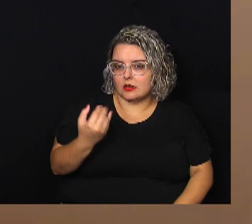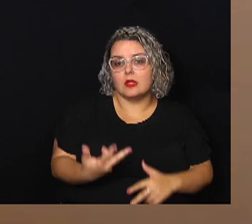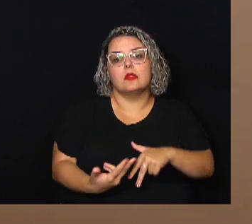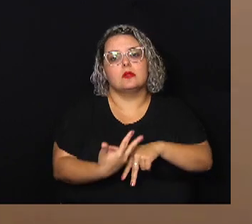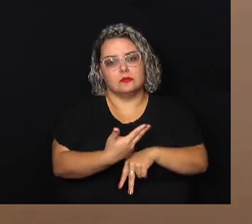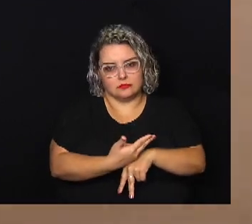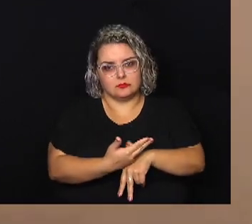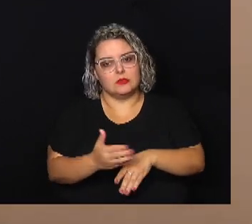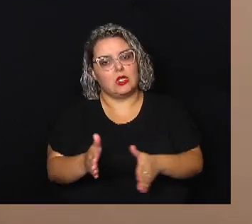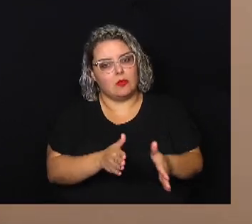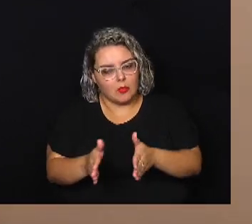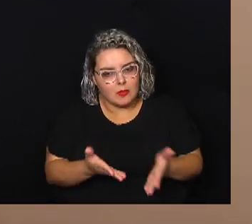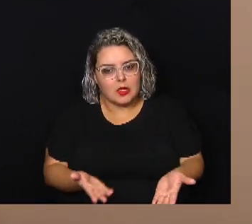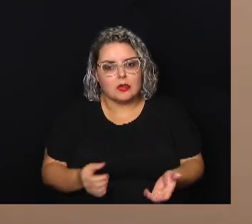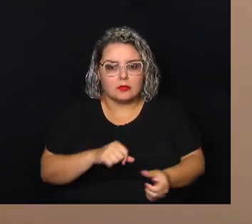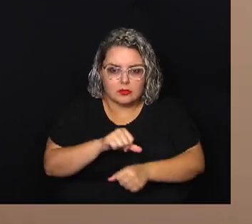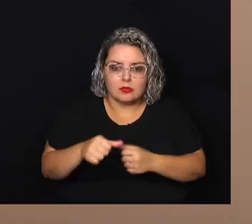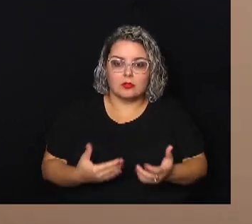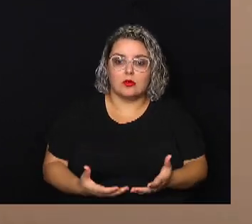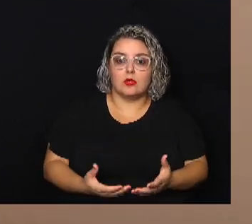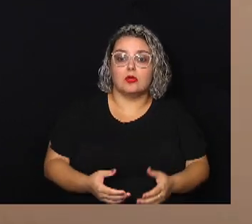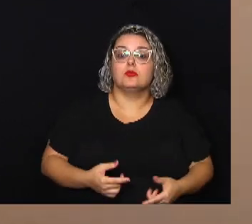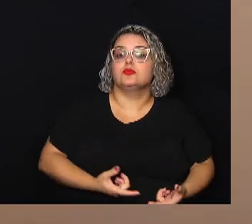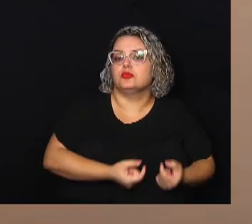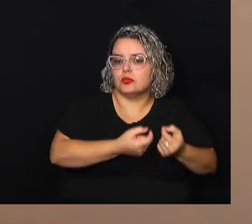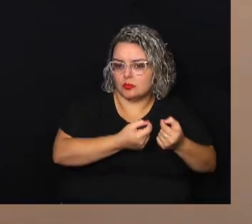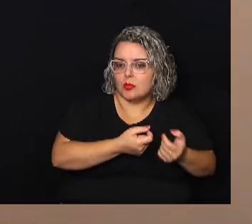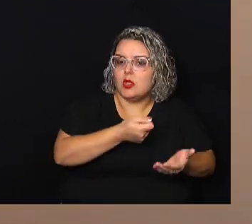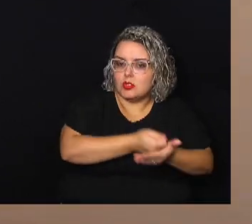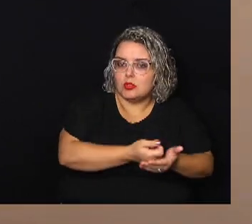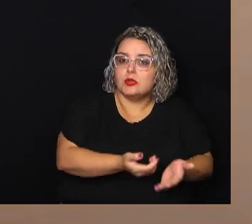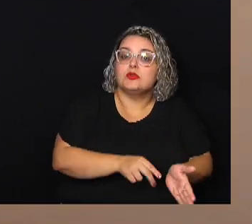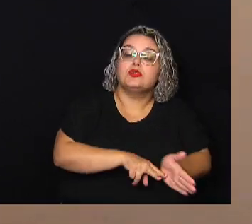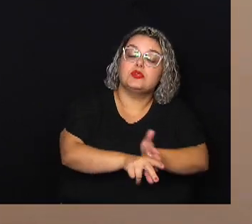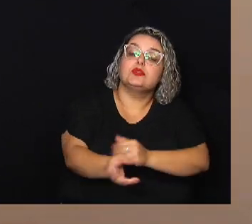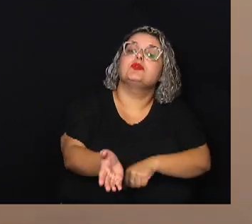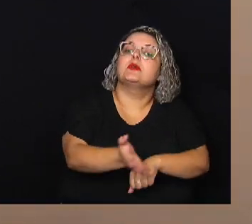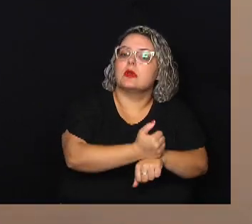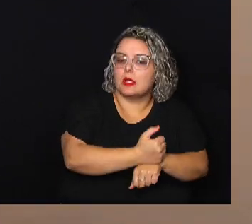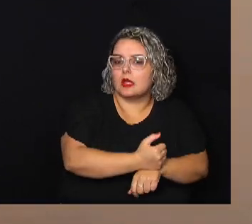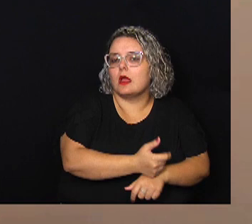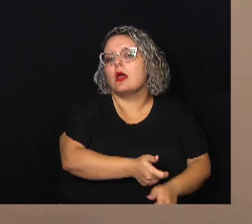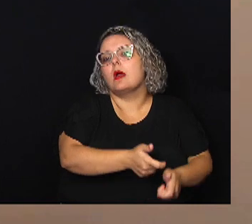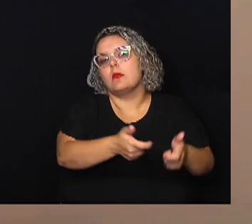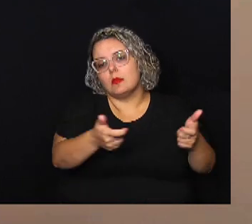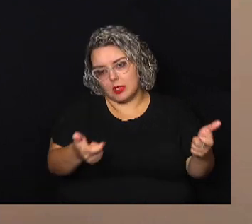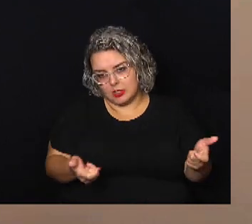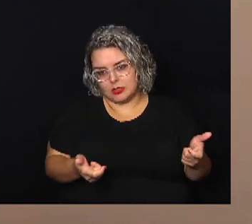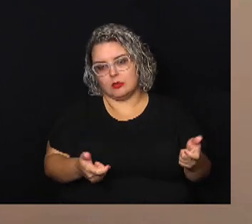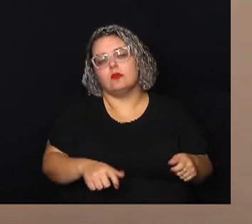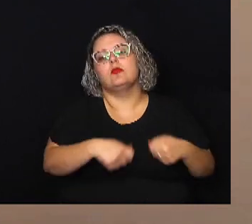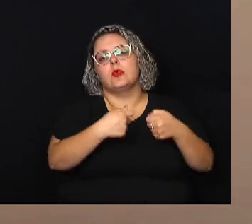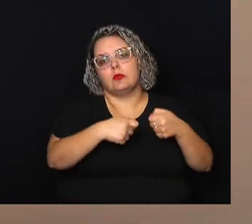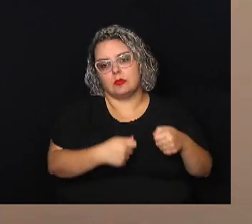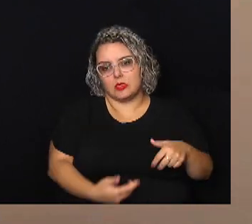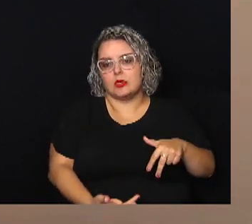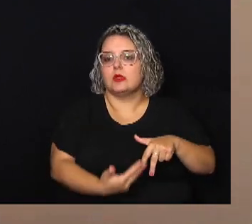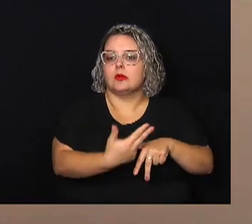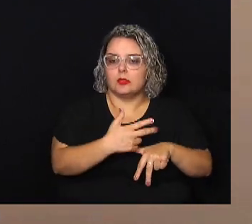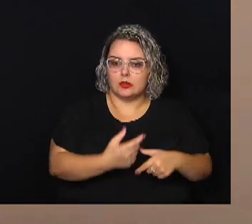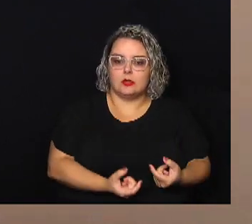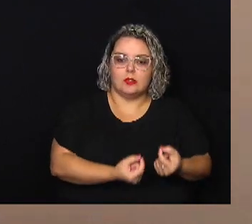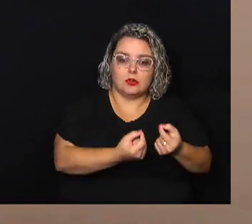cenário. Tumores sólidos diagnosticados precocemente, a grande maioria vai precisar de uma cirurgia oncológica